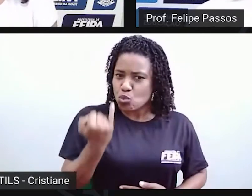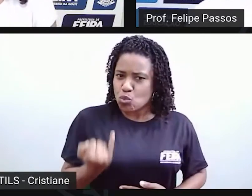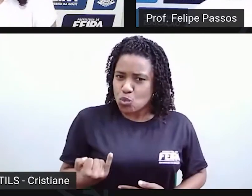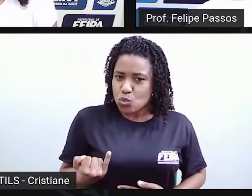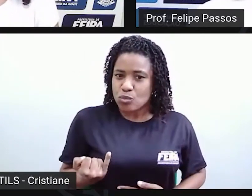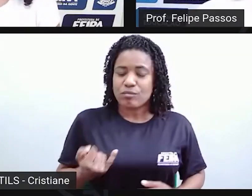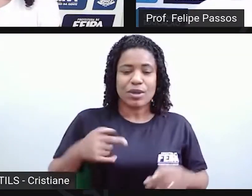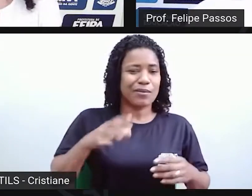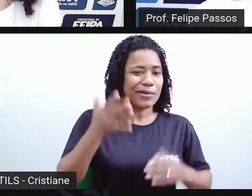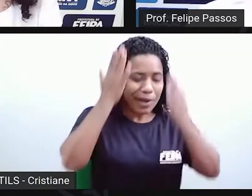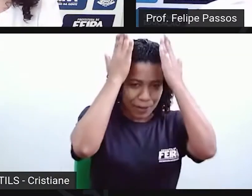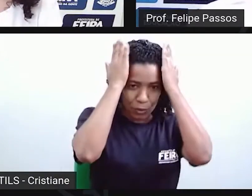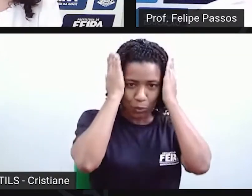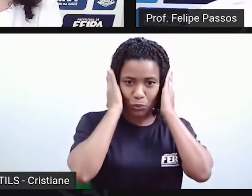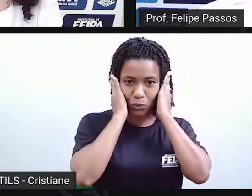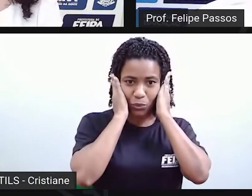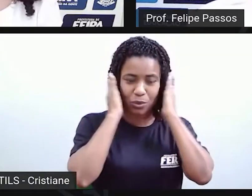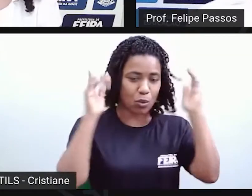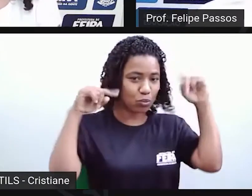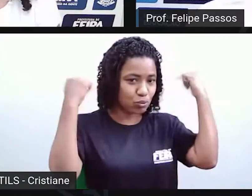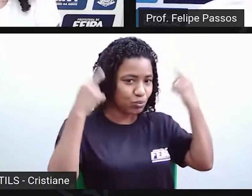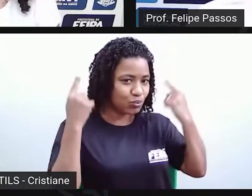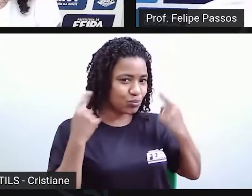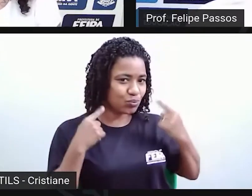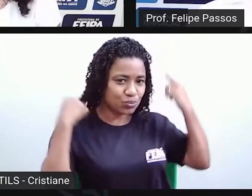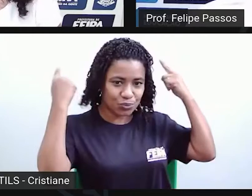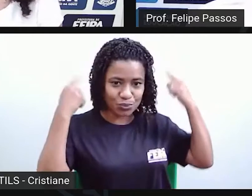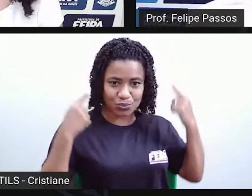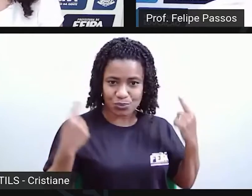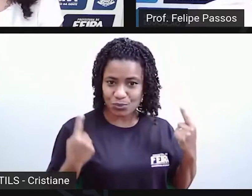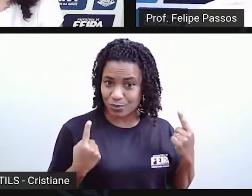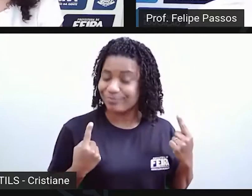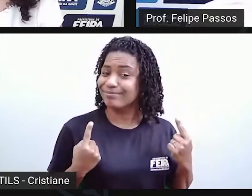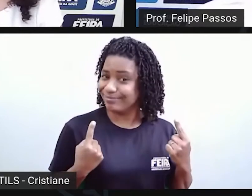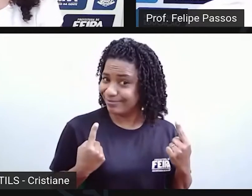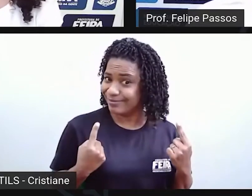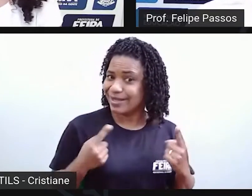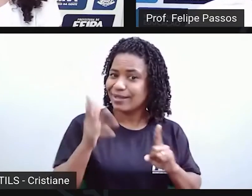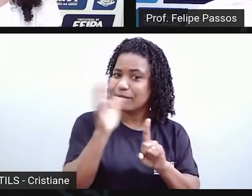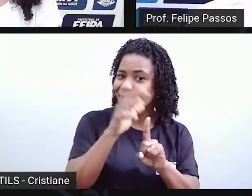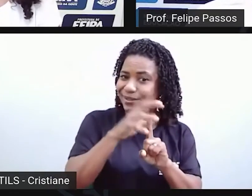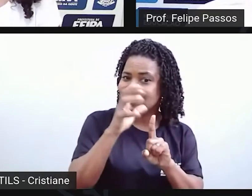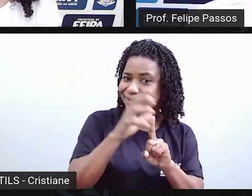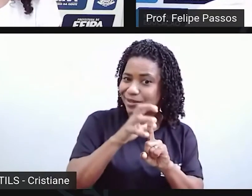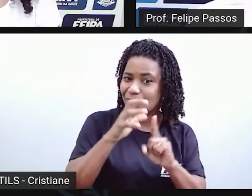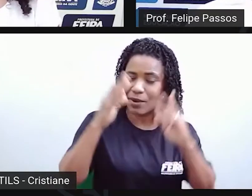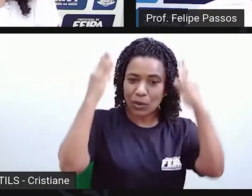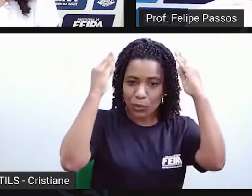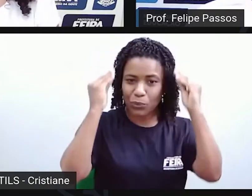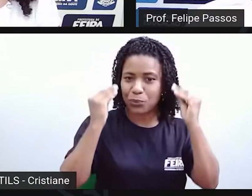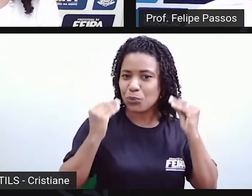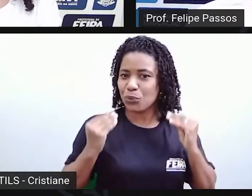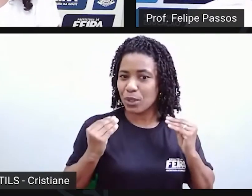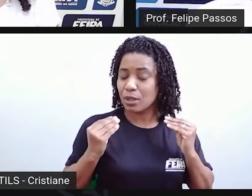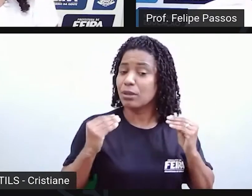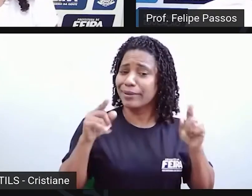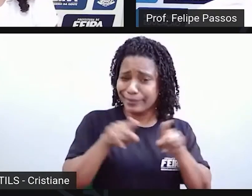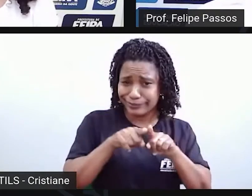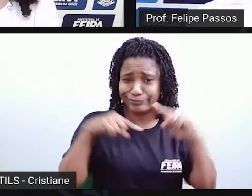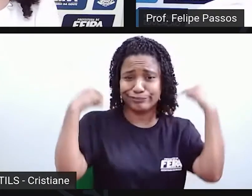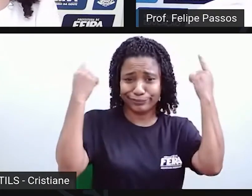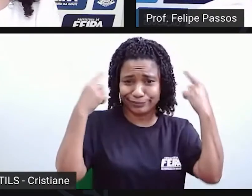mais liso ou mais cacheado também, porque a pressão estética ela não existe só no cabelo liso. Eu vou me associar e vou